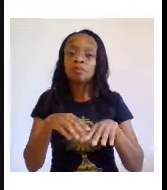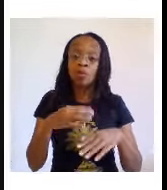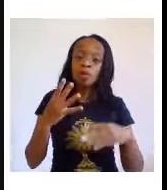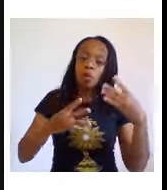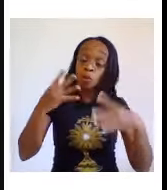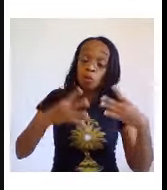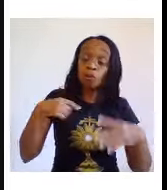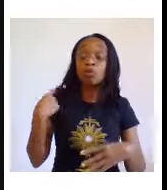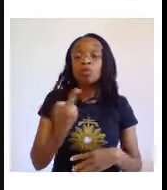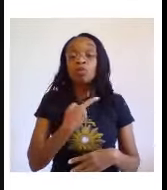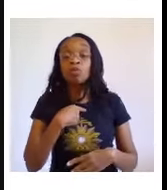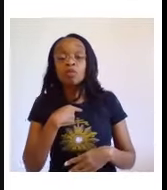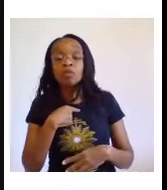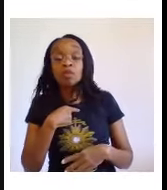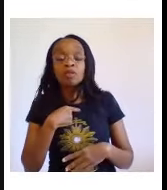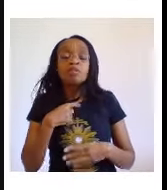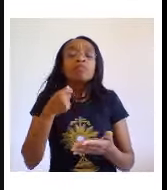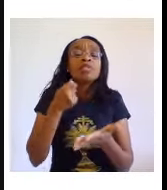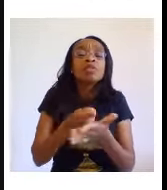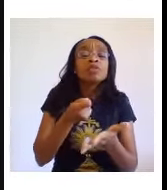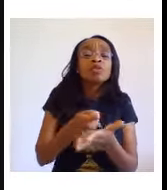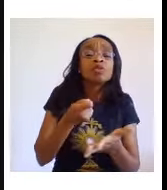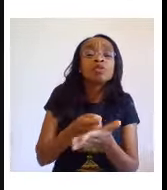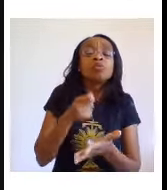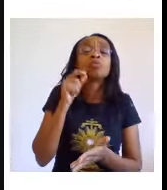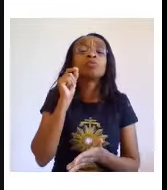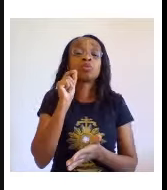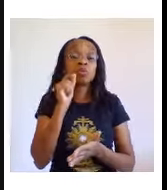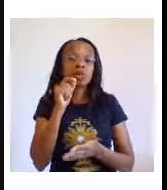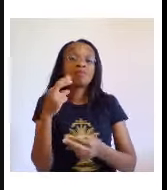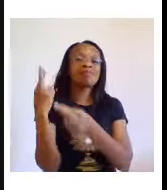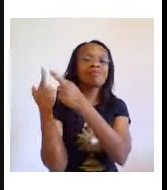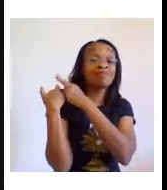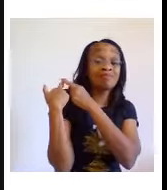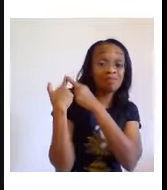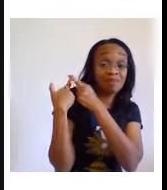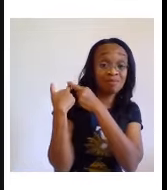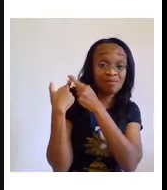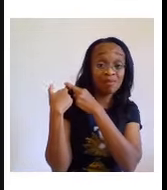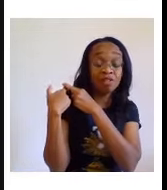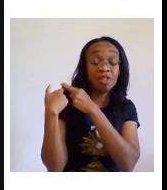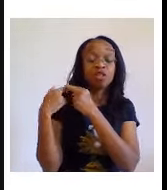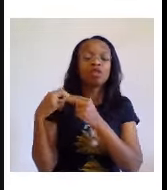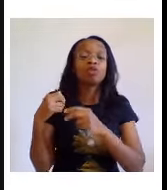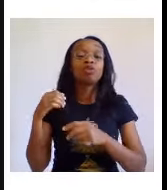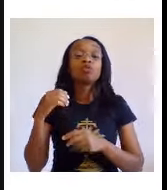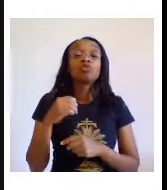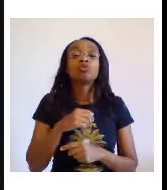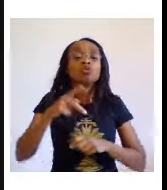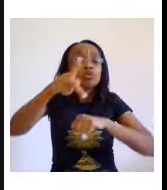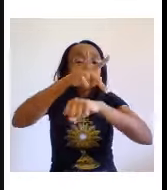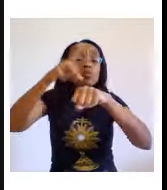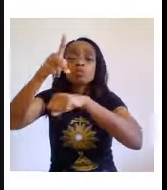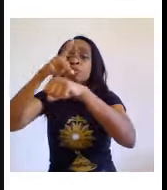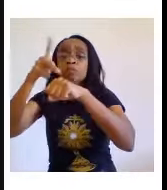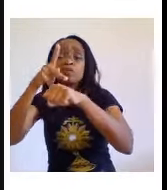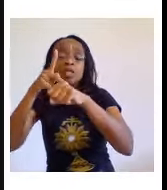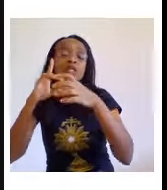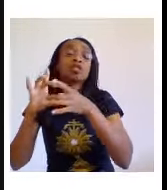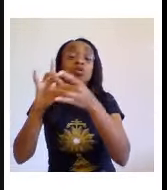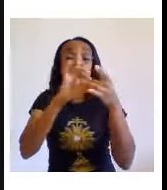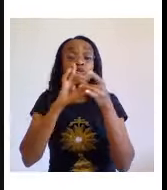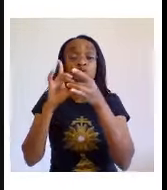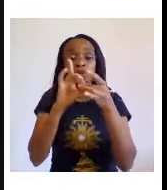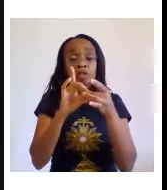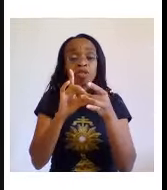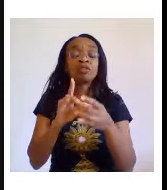né, do qual se cobra, né, bastante responsabilidade dos países desenvolvidos, né,